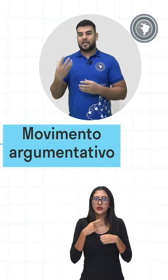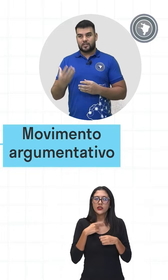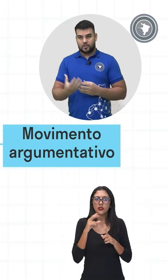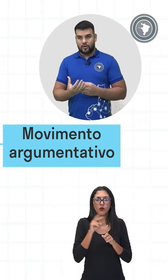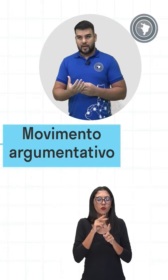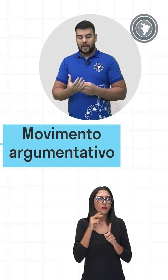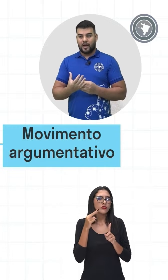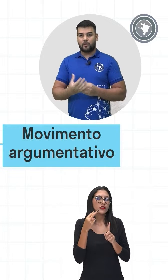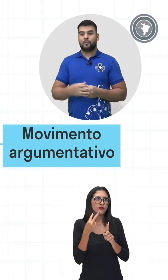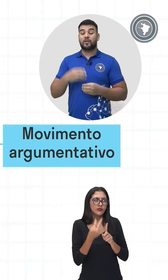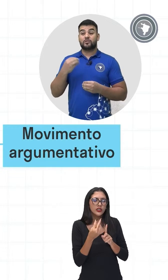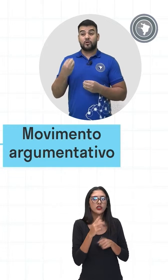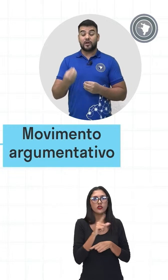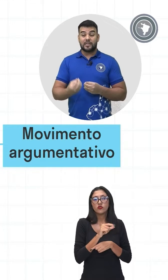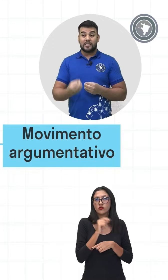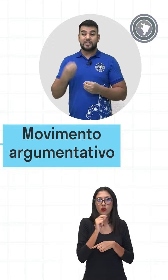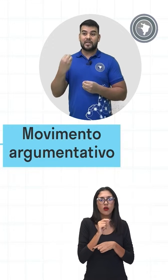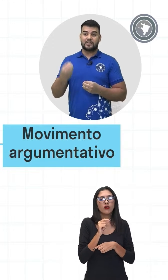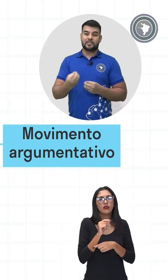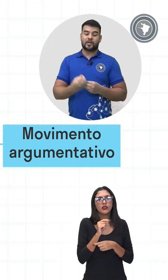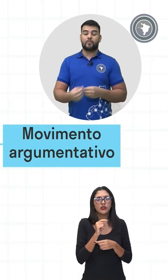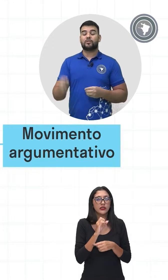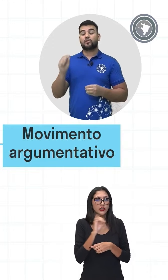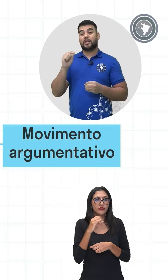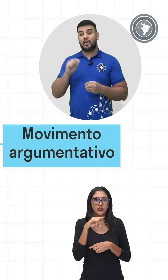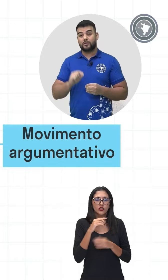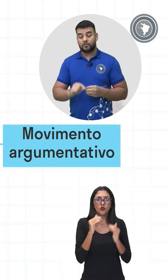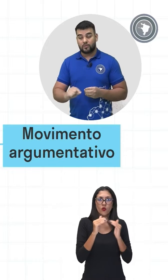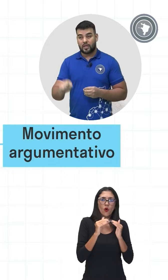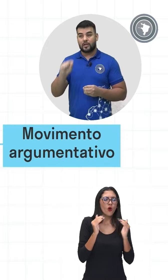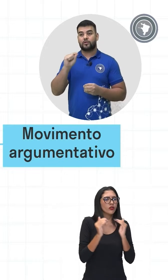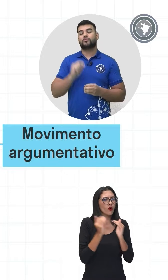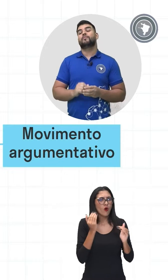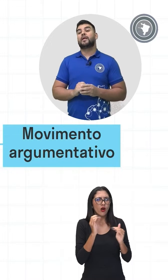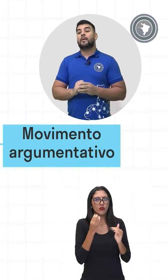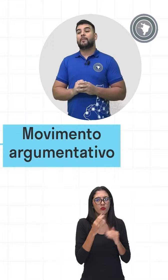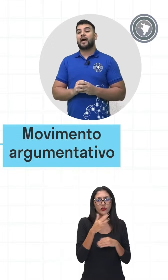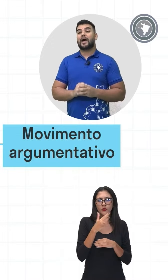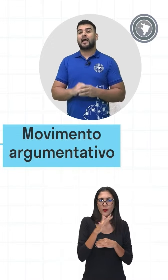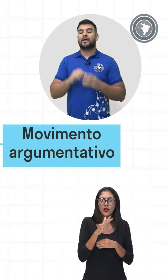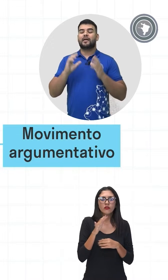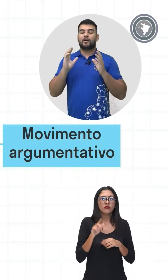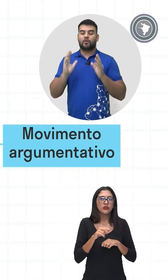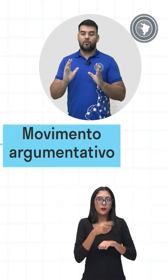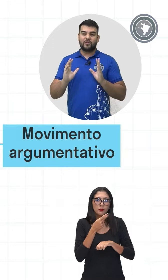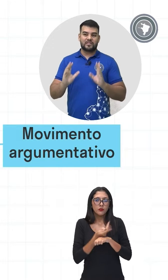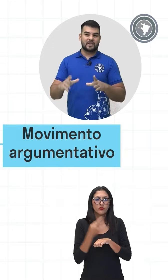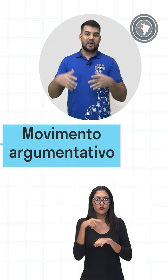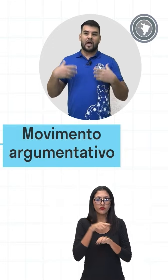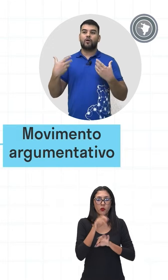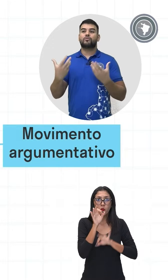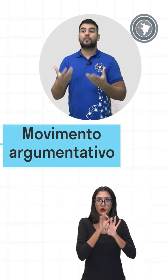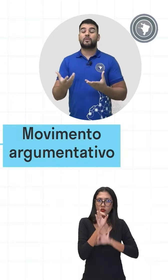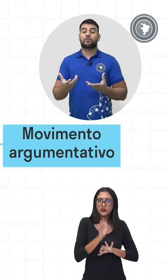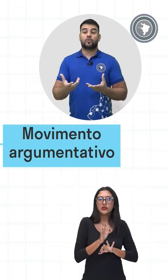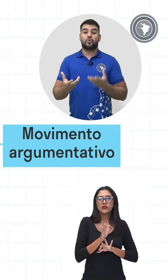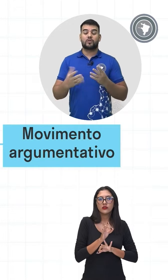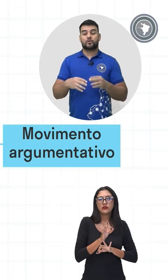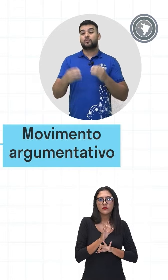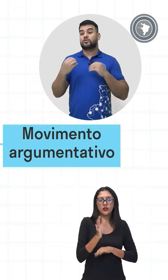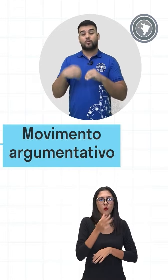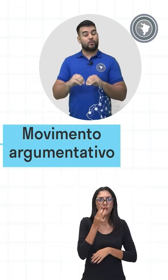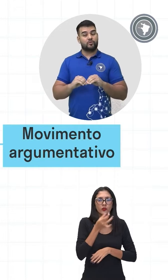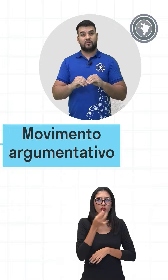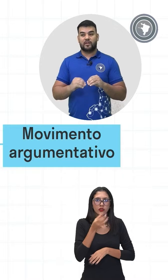vista, seleciona argumentos e organiza esses argumentos dentro do texto para convencer a outra